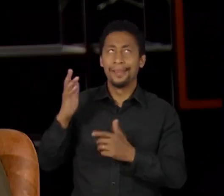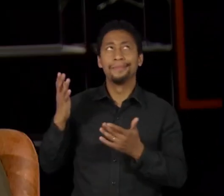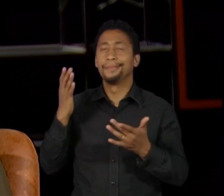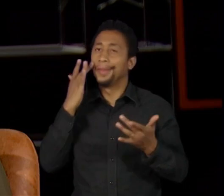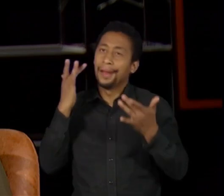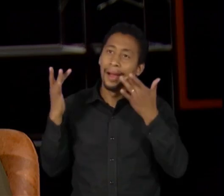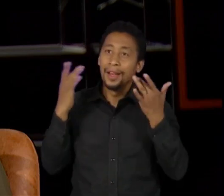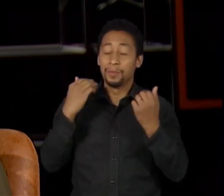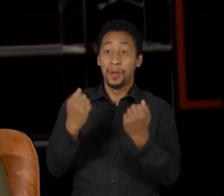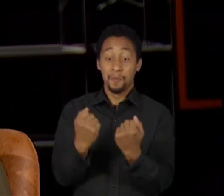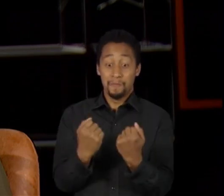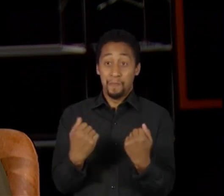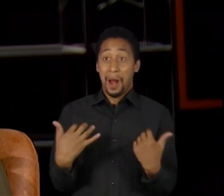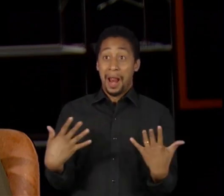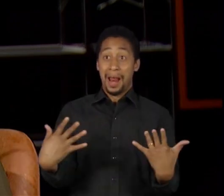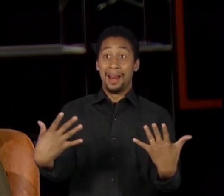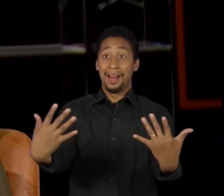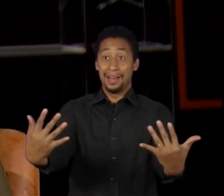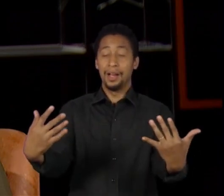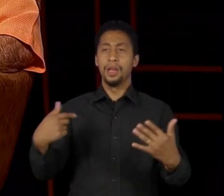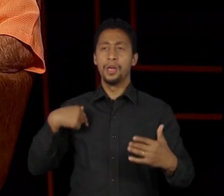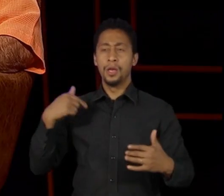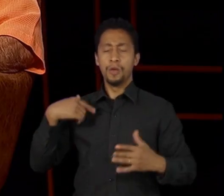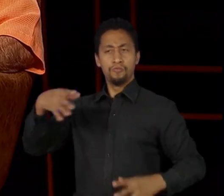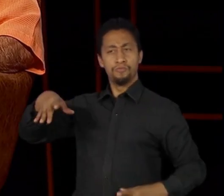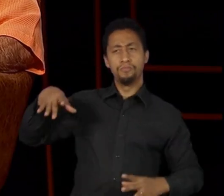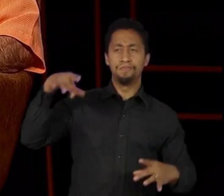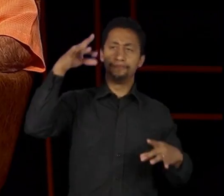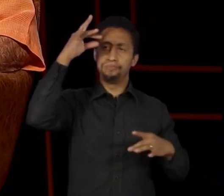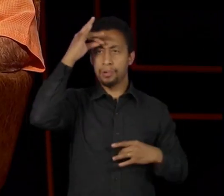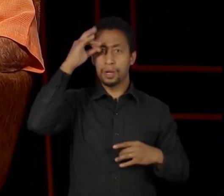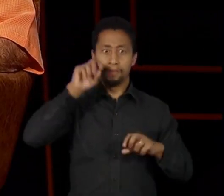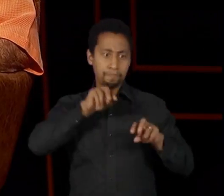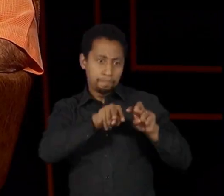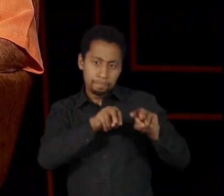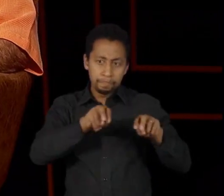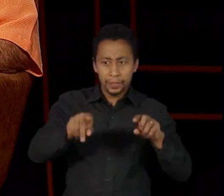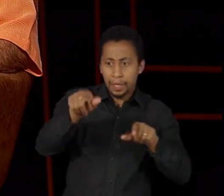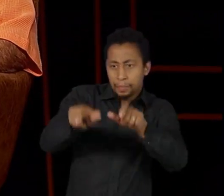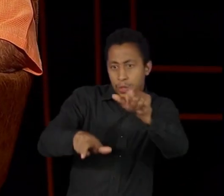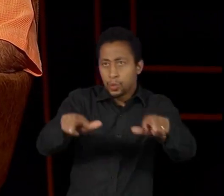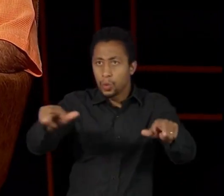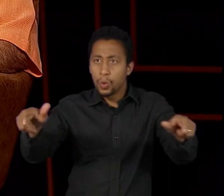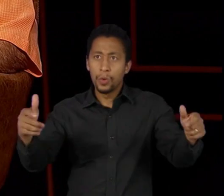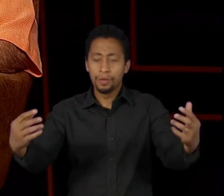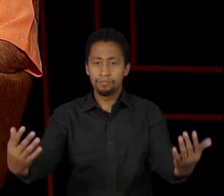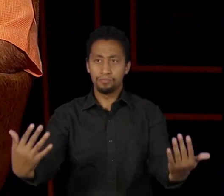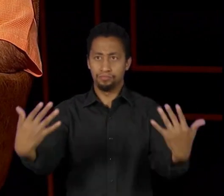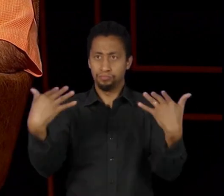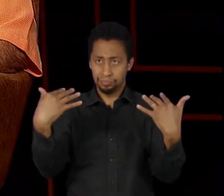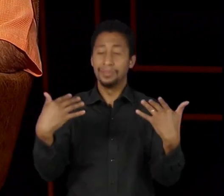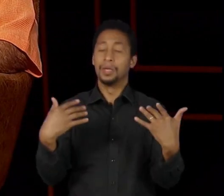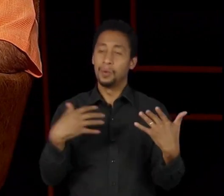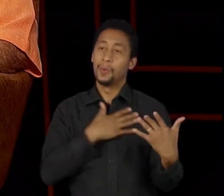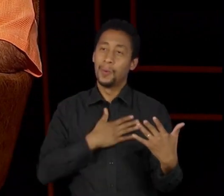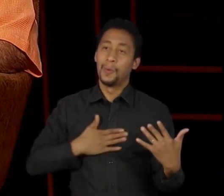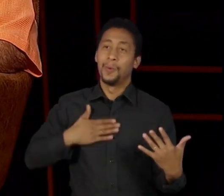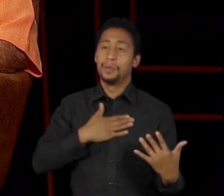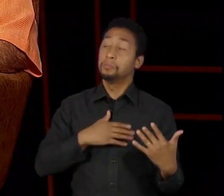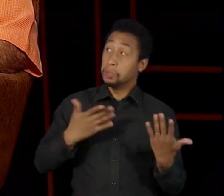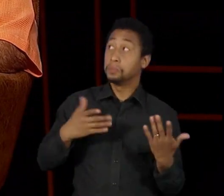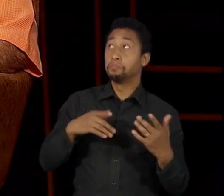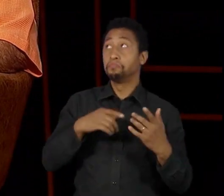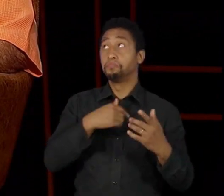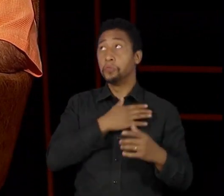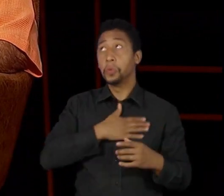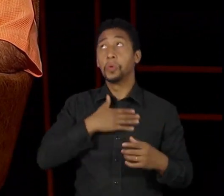exata, imediata do teu trabalho, né? É. Agora, eu adoro fazer cinema, por exemplo. Eu adoro fazer televisão, gosto